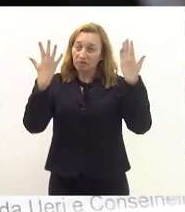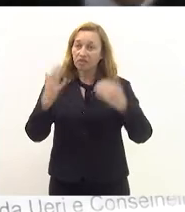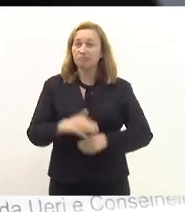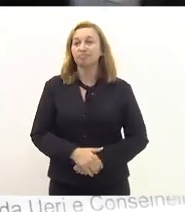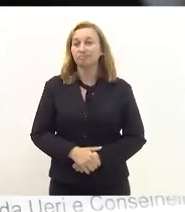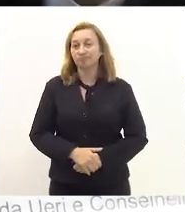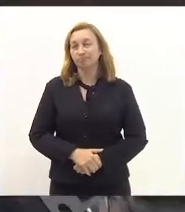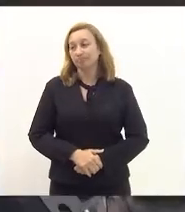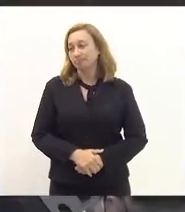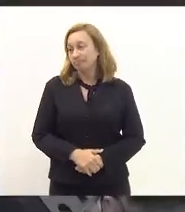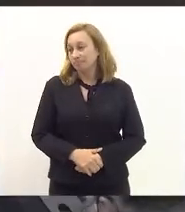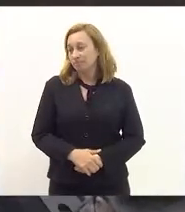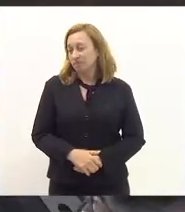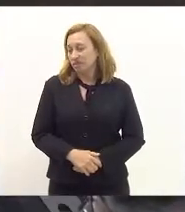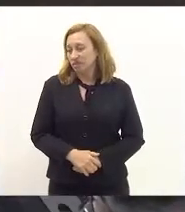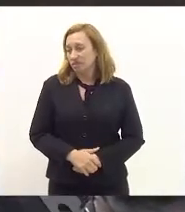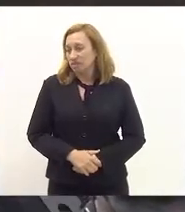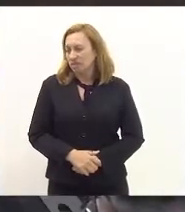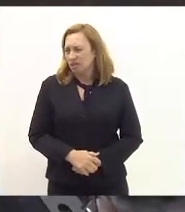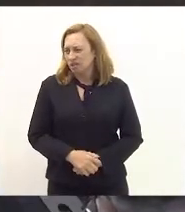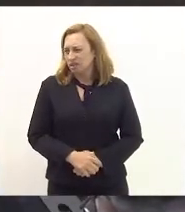Viva!